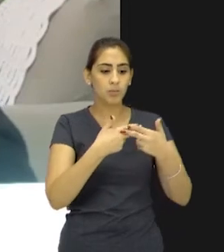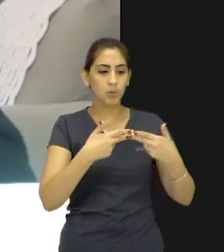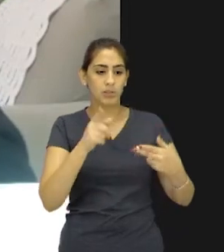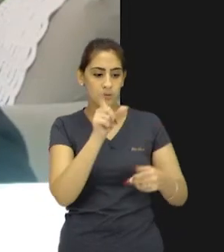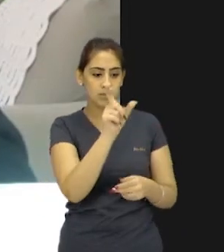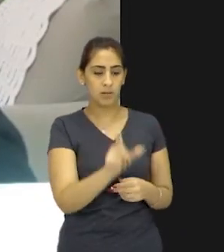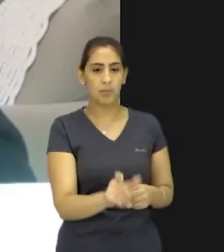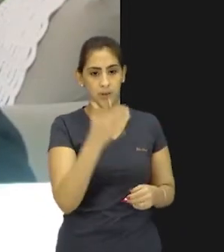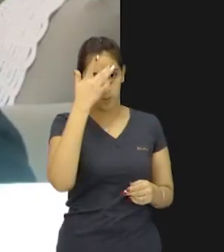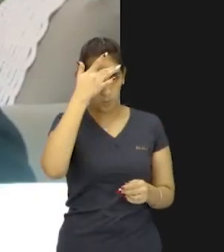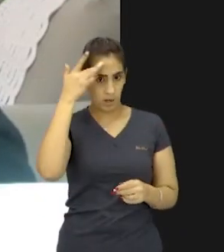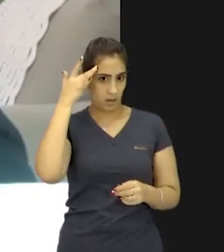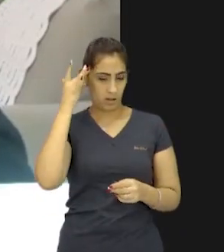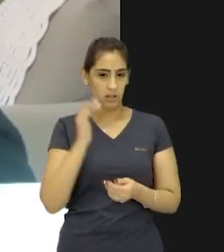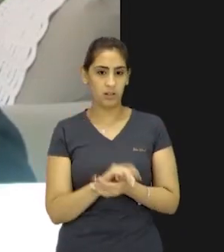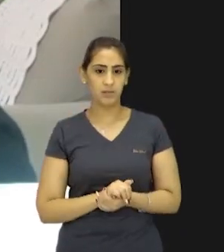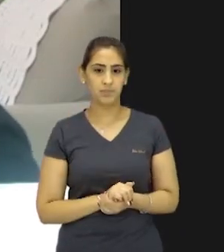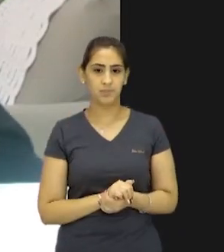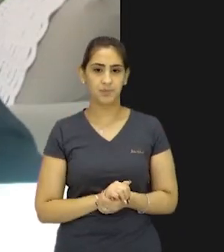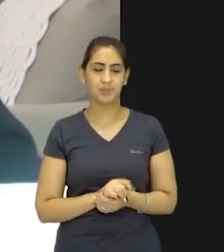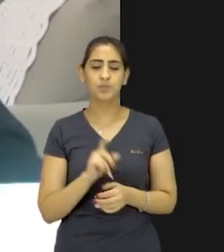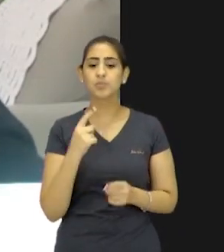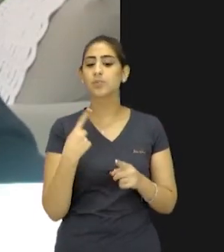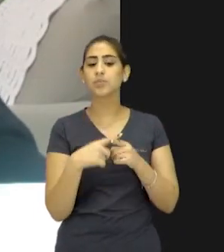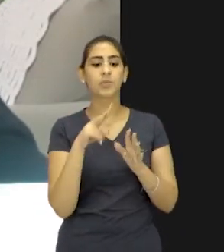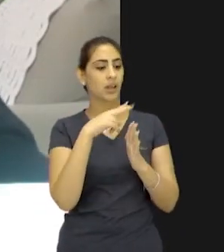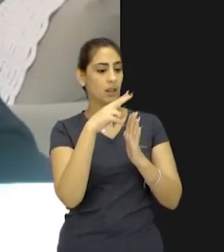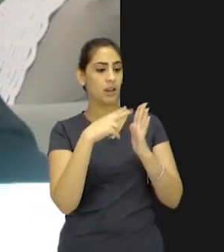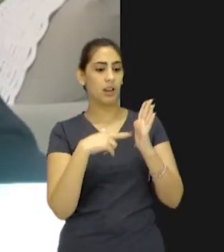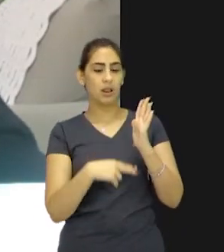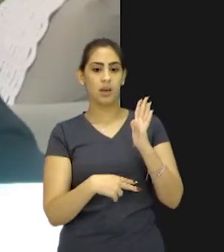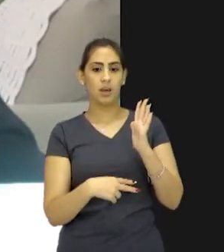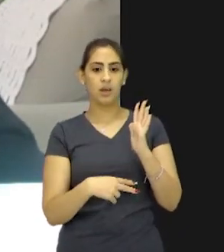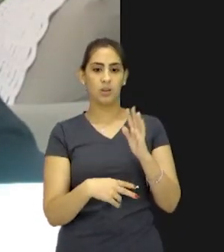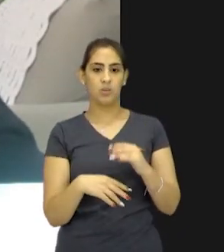né, o que ela está lendo, a matéria,